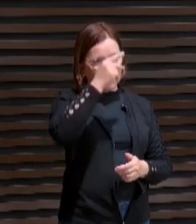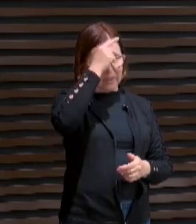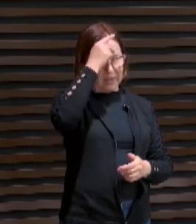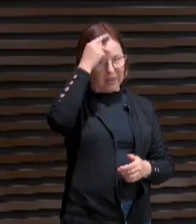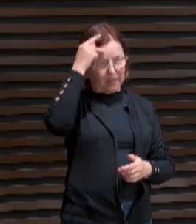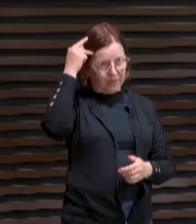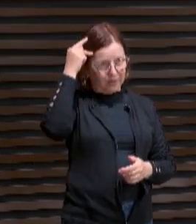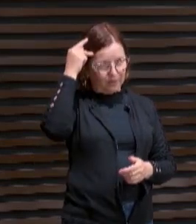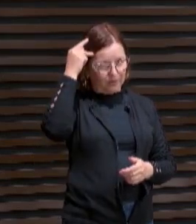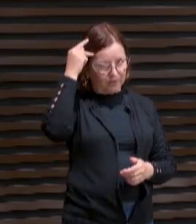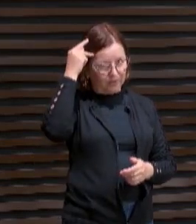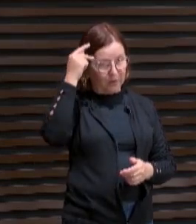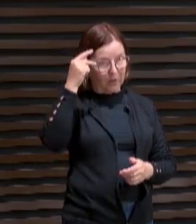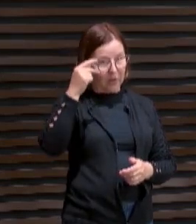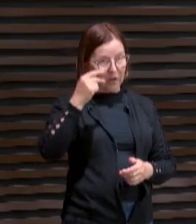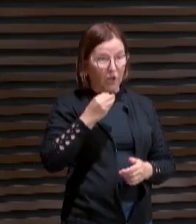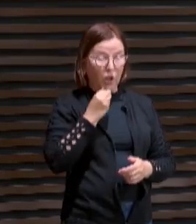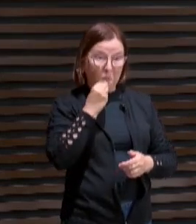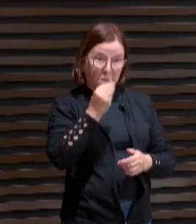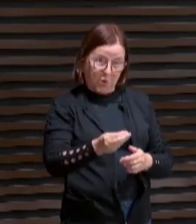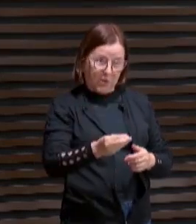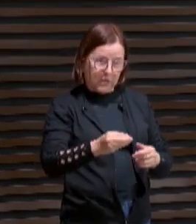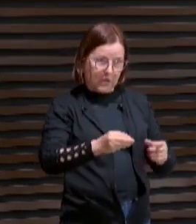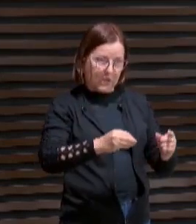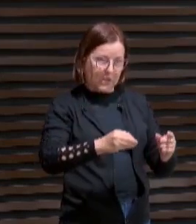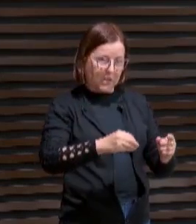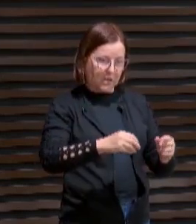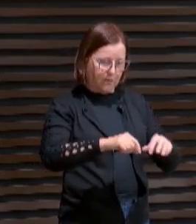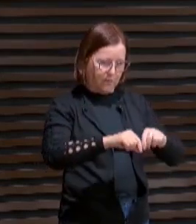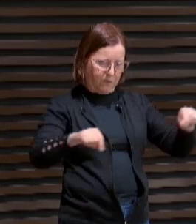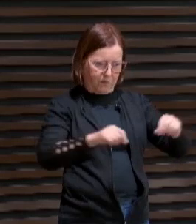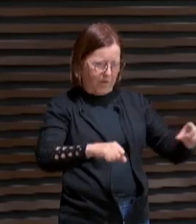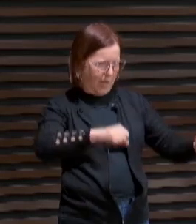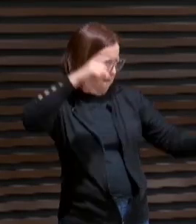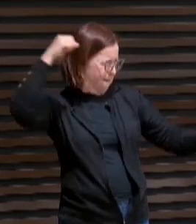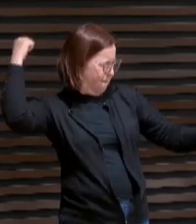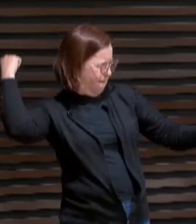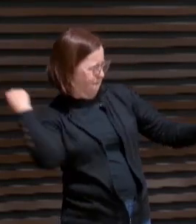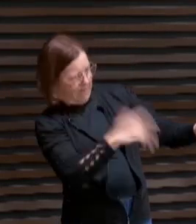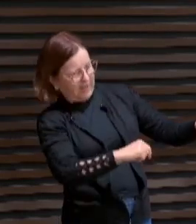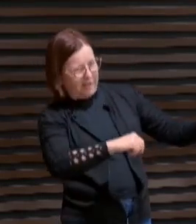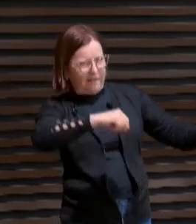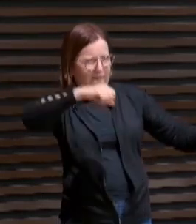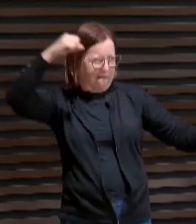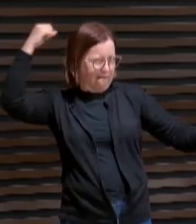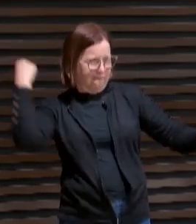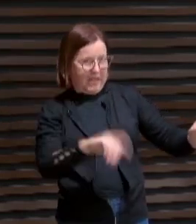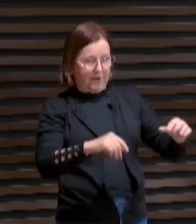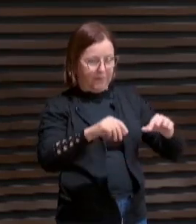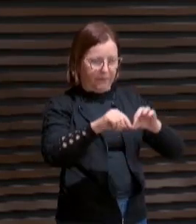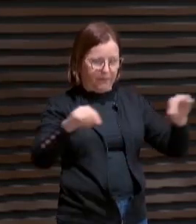com chicote ou com vara, mas normalmente era com chicote, na ponta do chicote